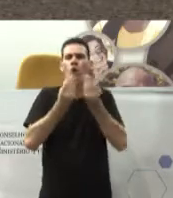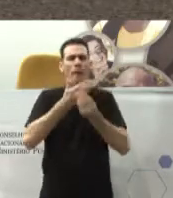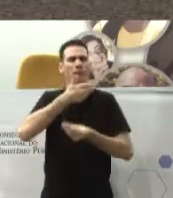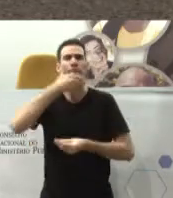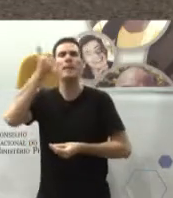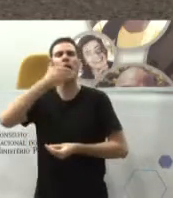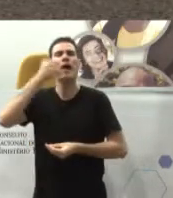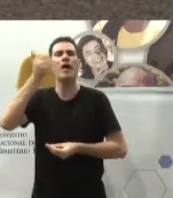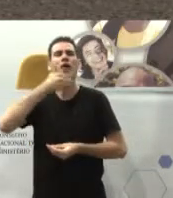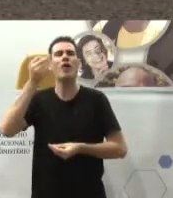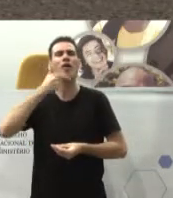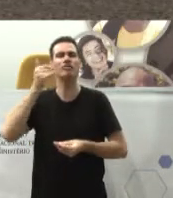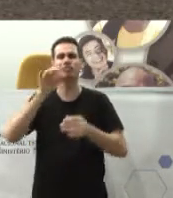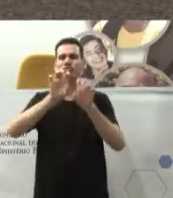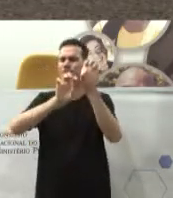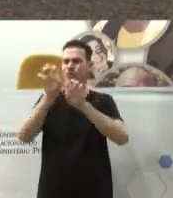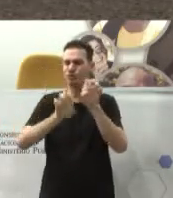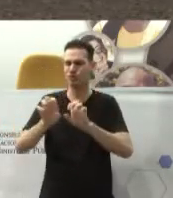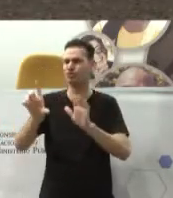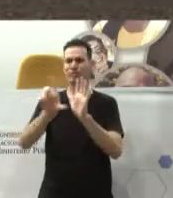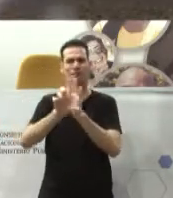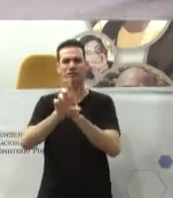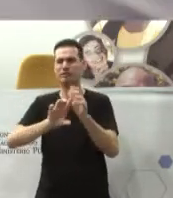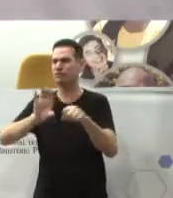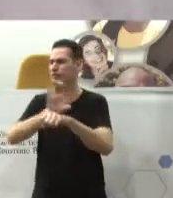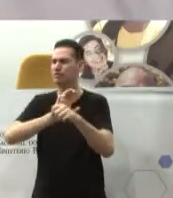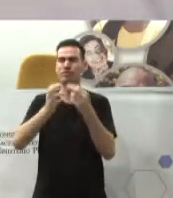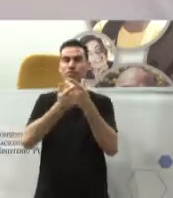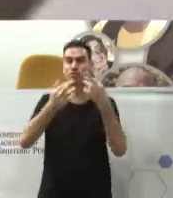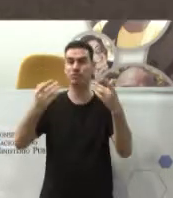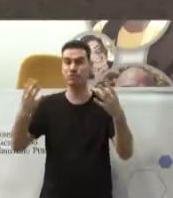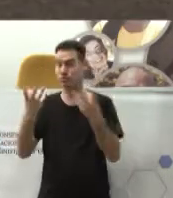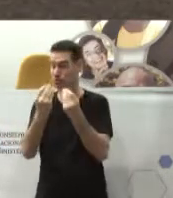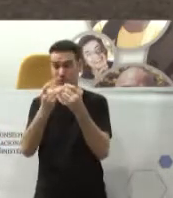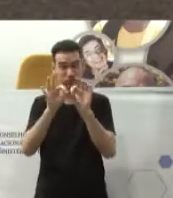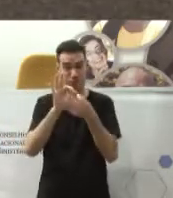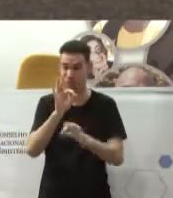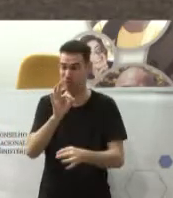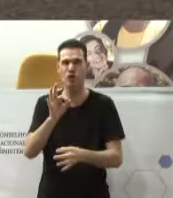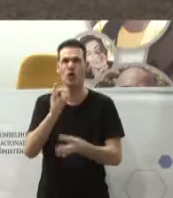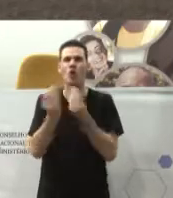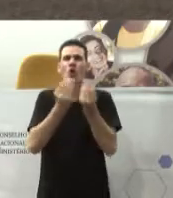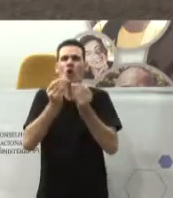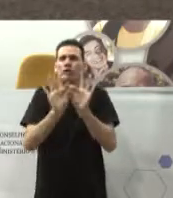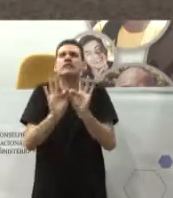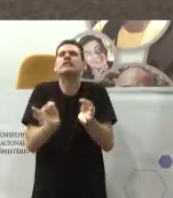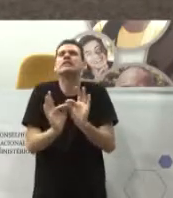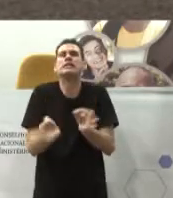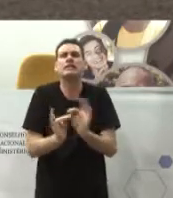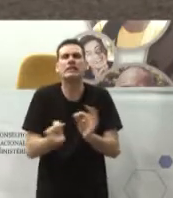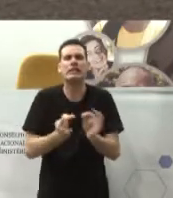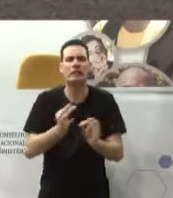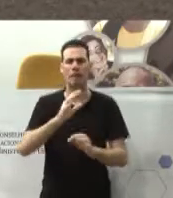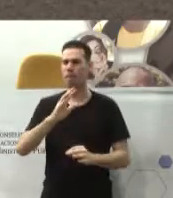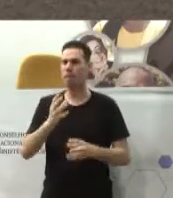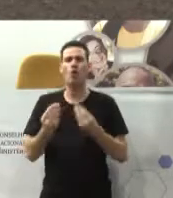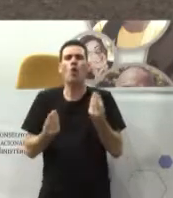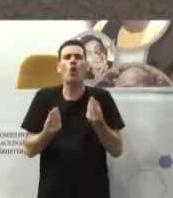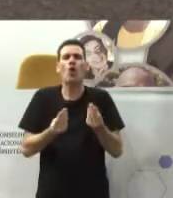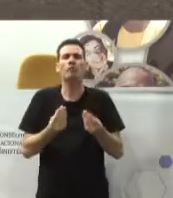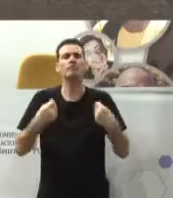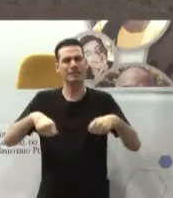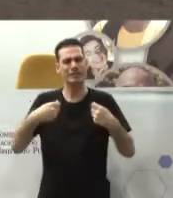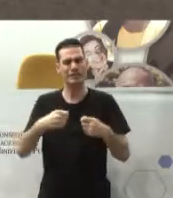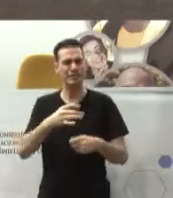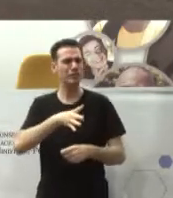otimização da judicialização da saúde, que todos nós estamos fazendo sem ter um conhecimento muito profundo